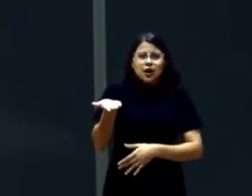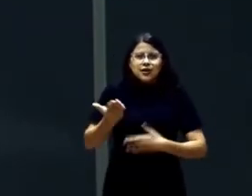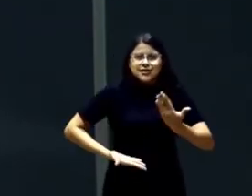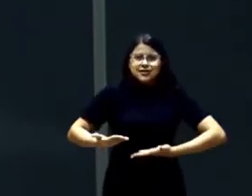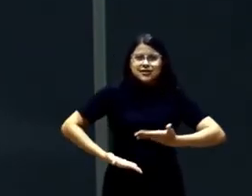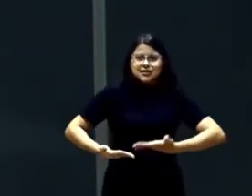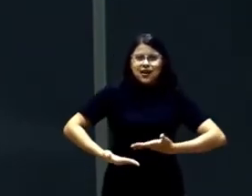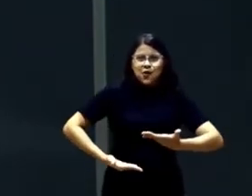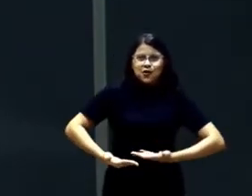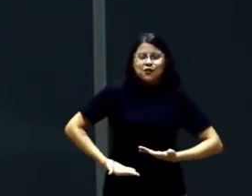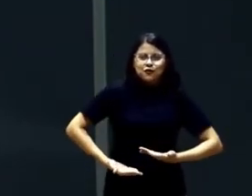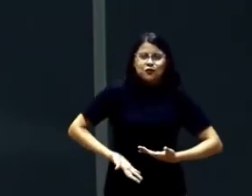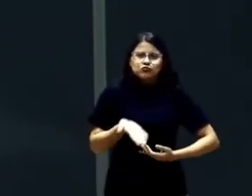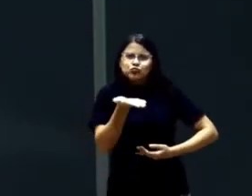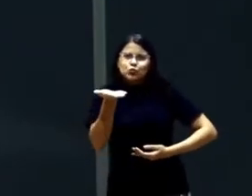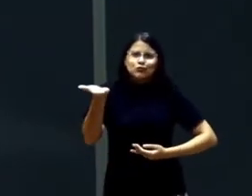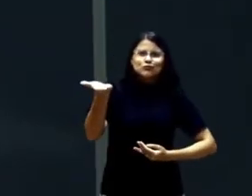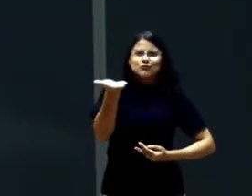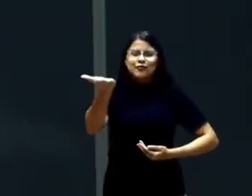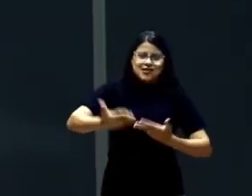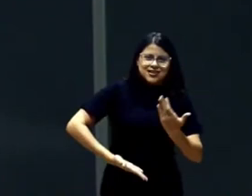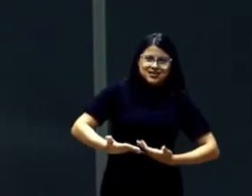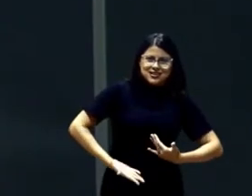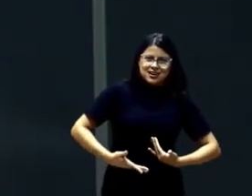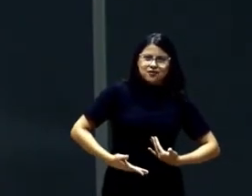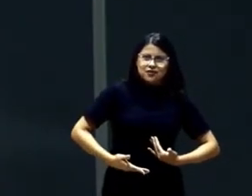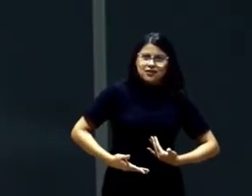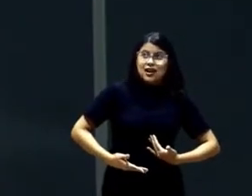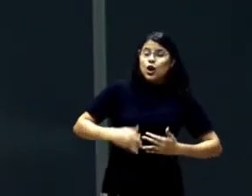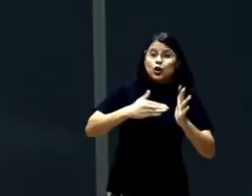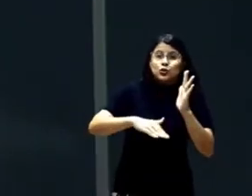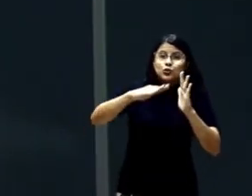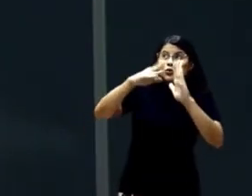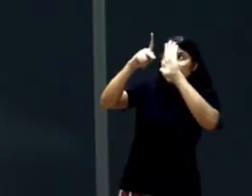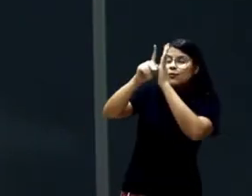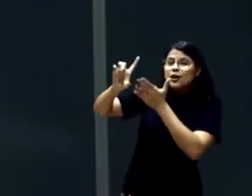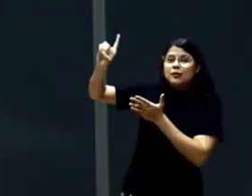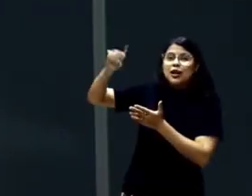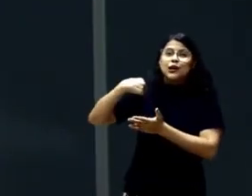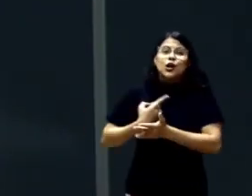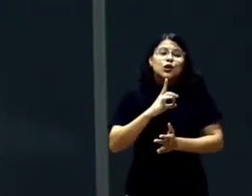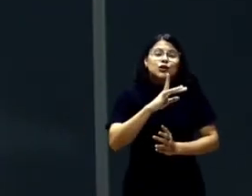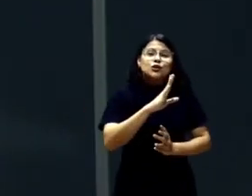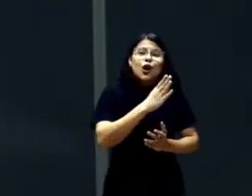como um dispenseiro. Nós não somos nada mais do que isso.